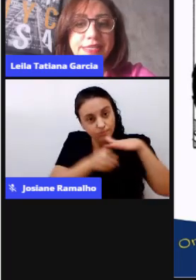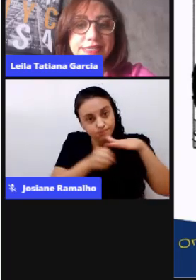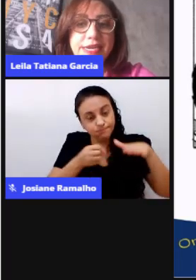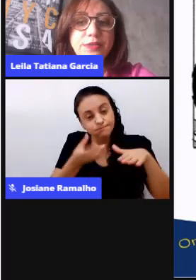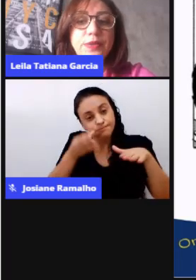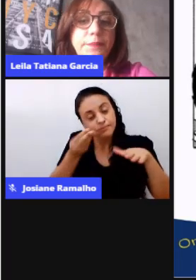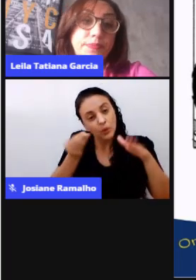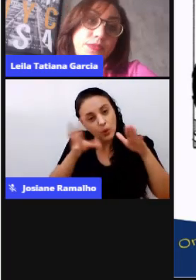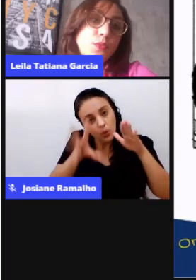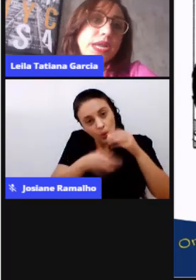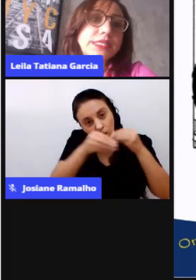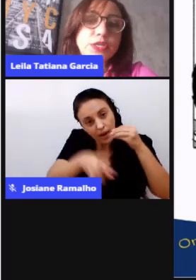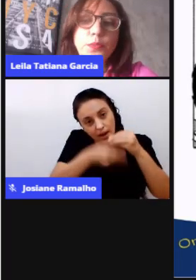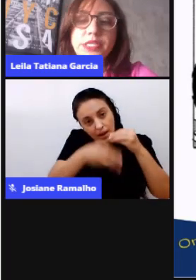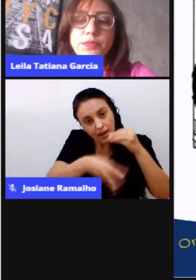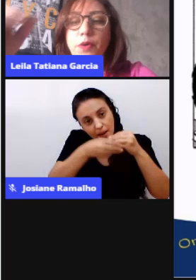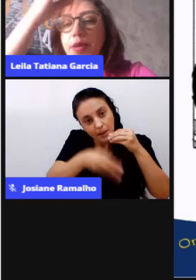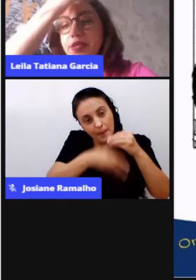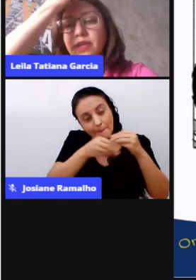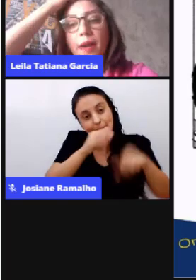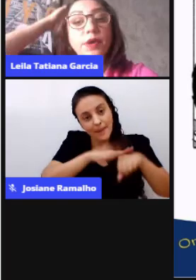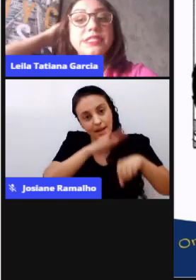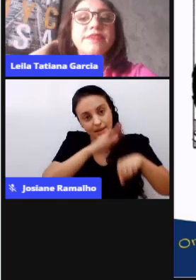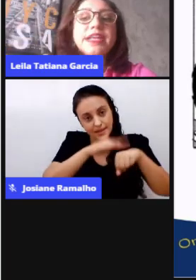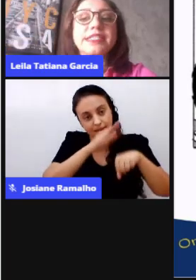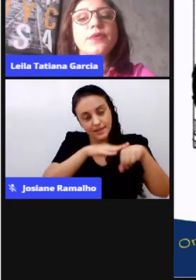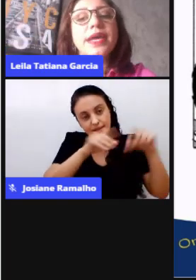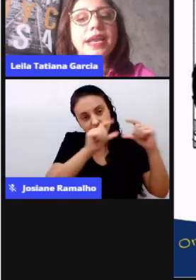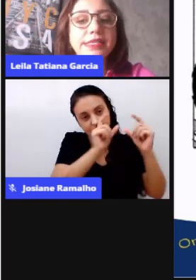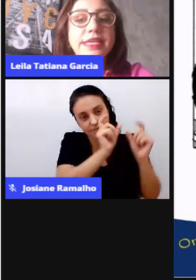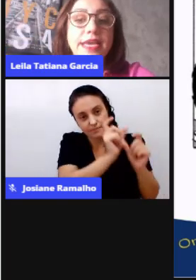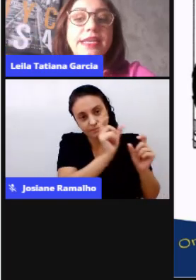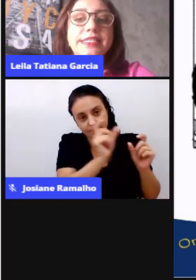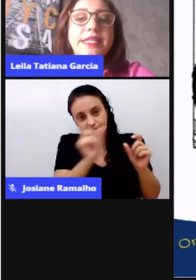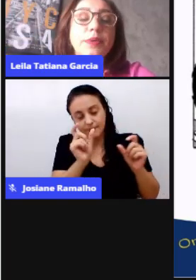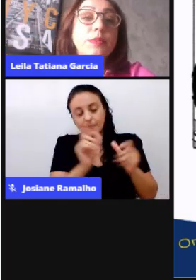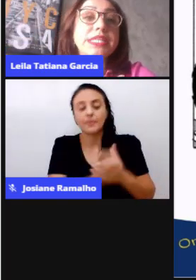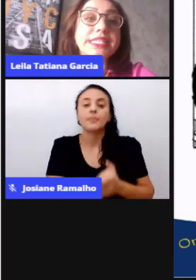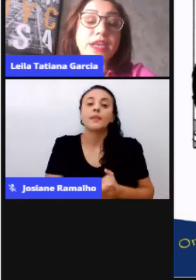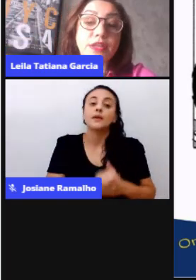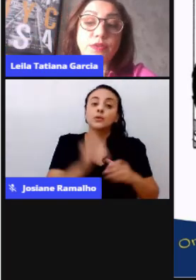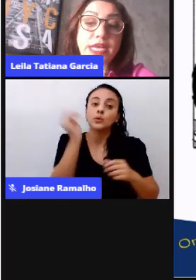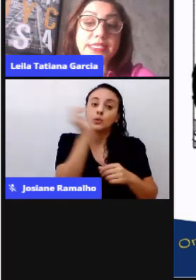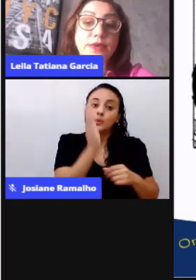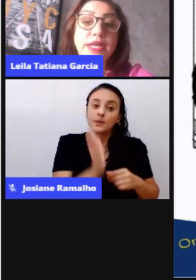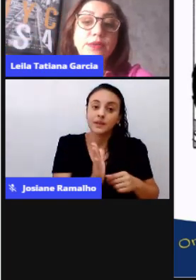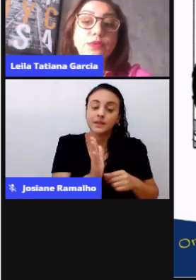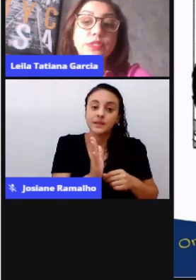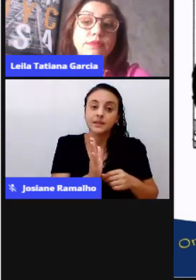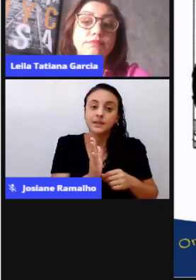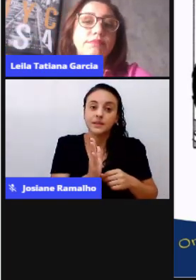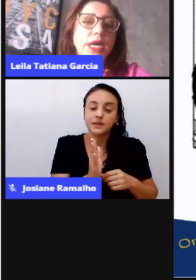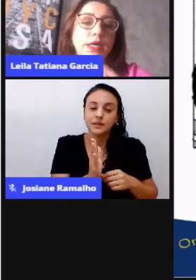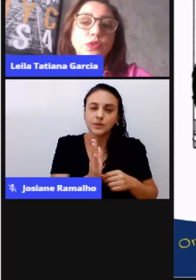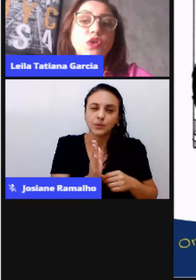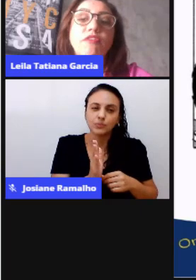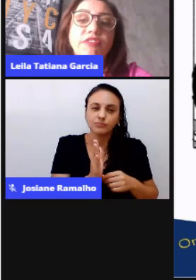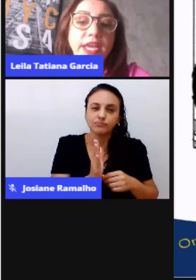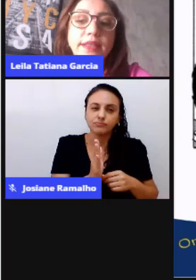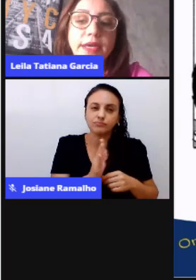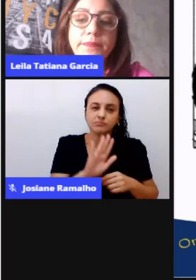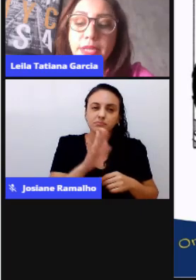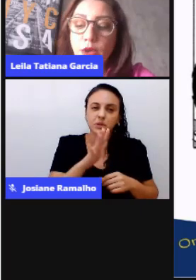material, certo? No Brasil, principalmente após a avaliação realizada pelo Ministério da Educação lá nos